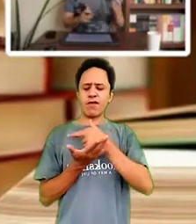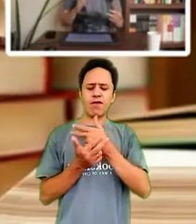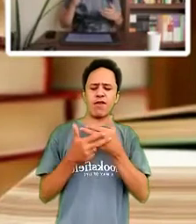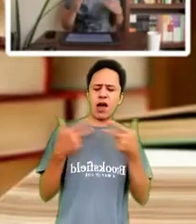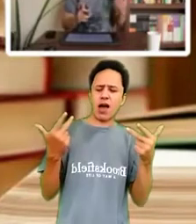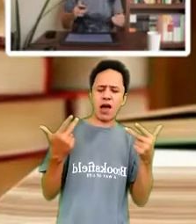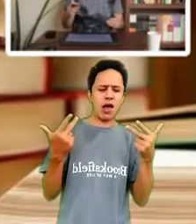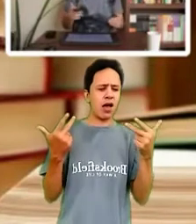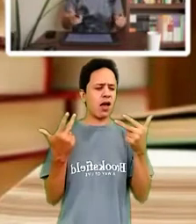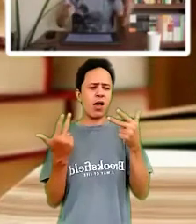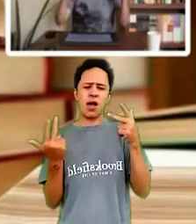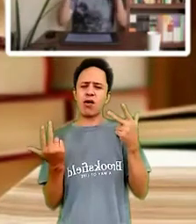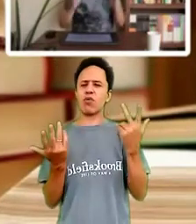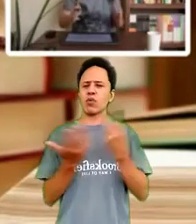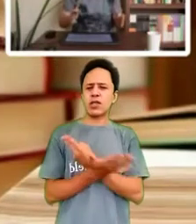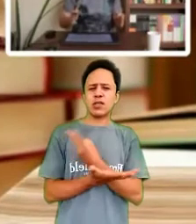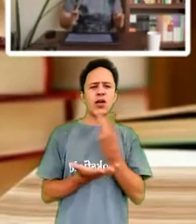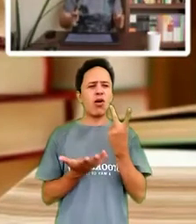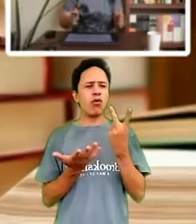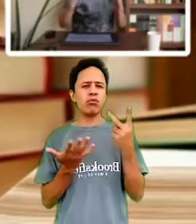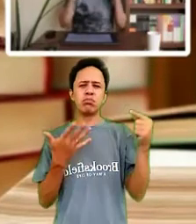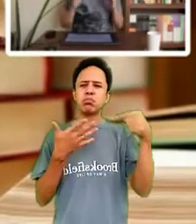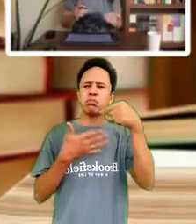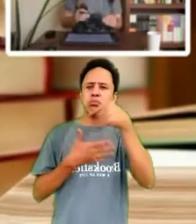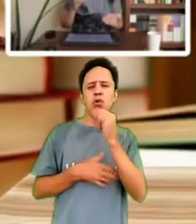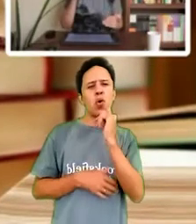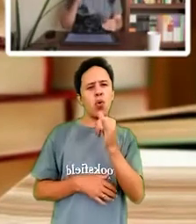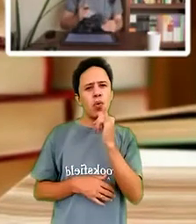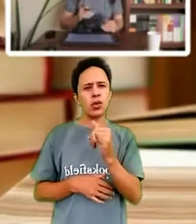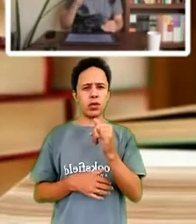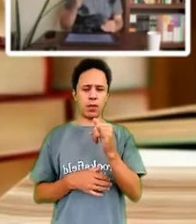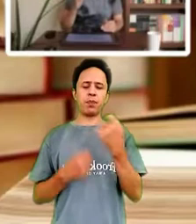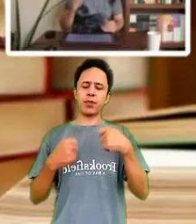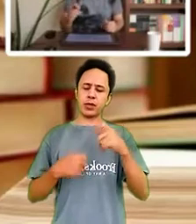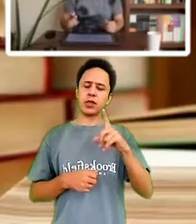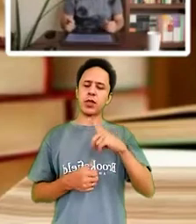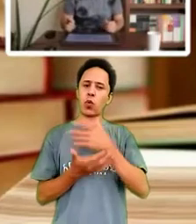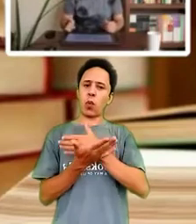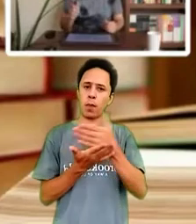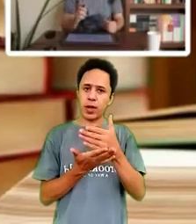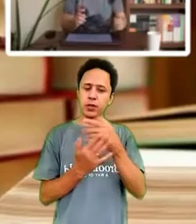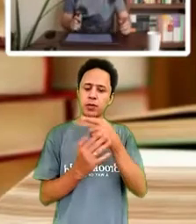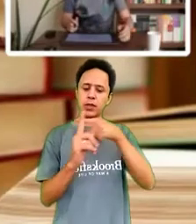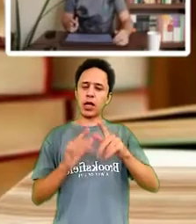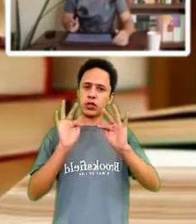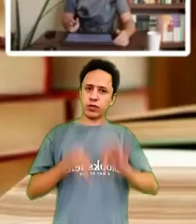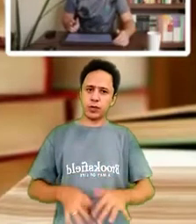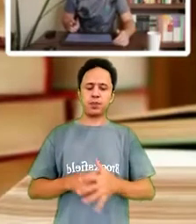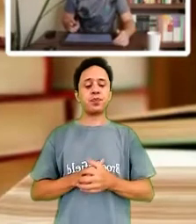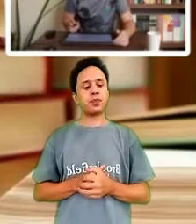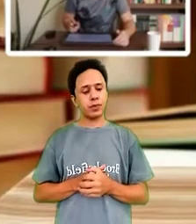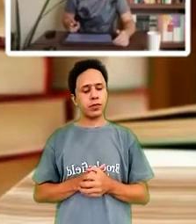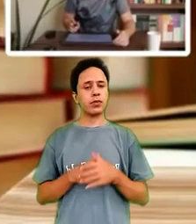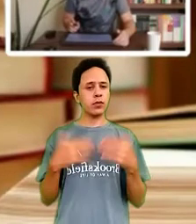com vários acontecimentos, mas ainda assim, a gente tem que contar uma história com início, meio e fim. O